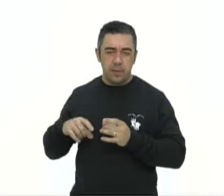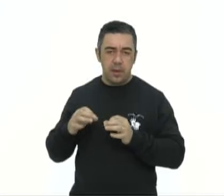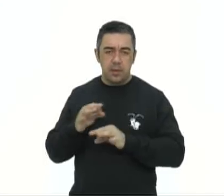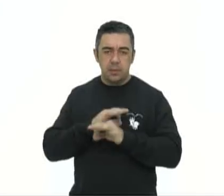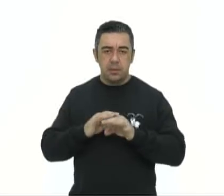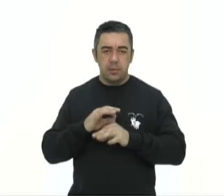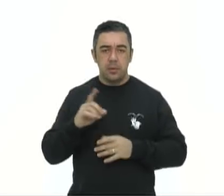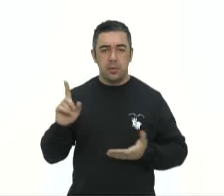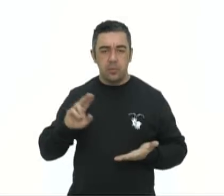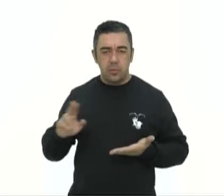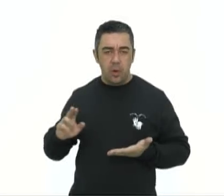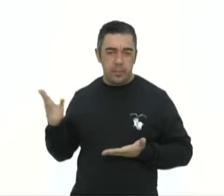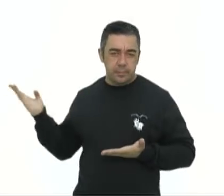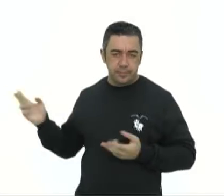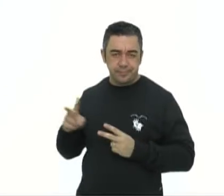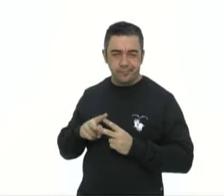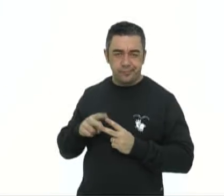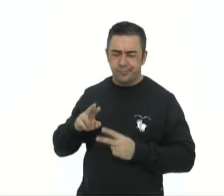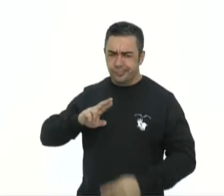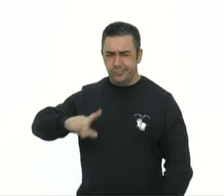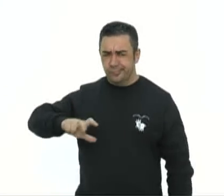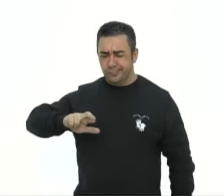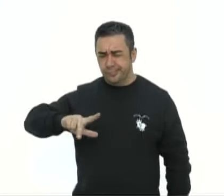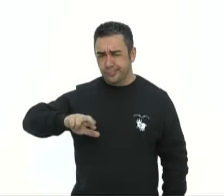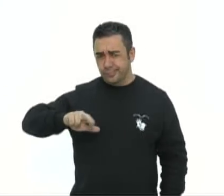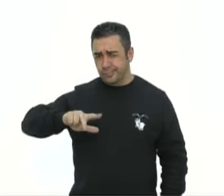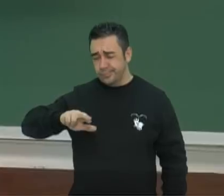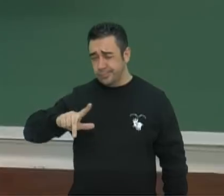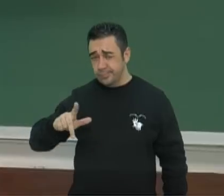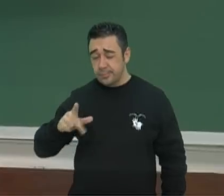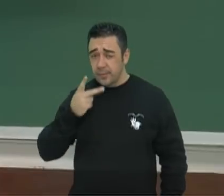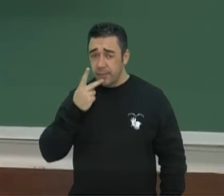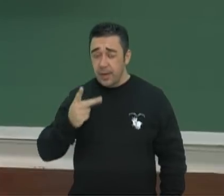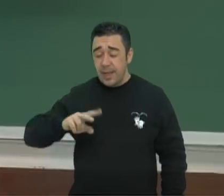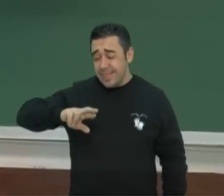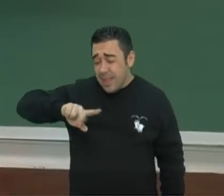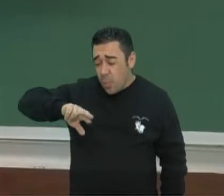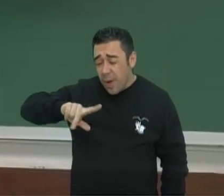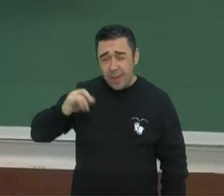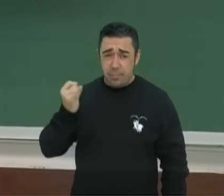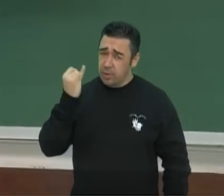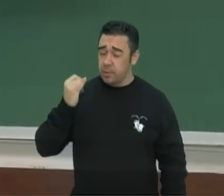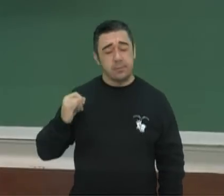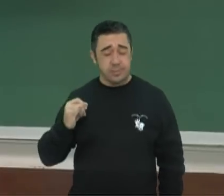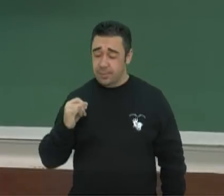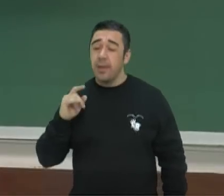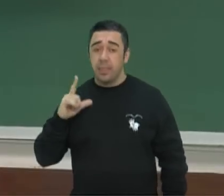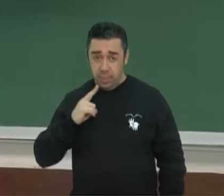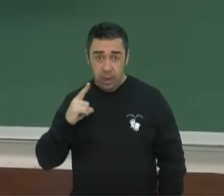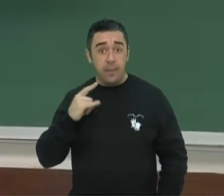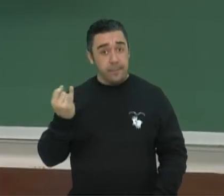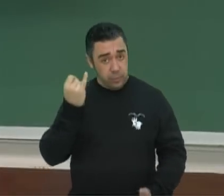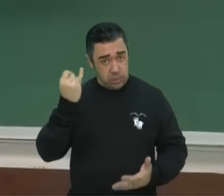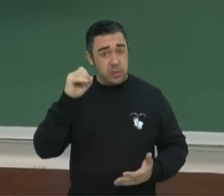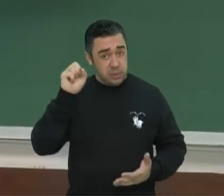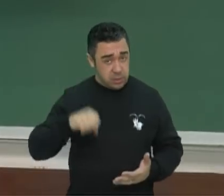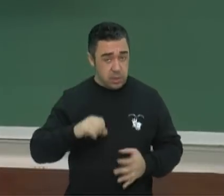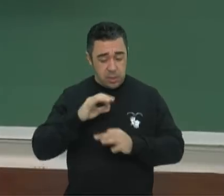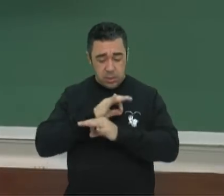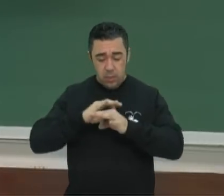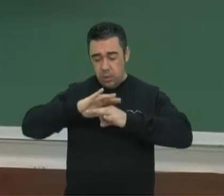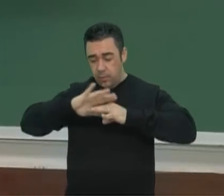chamadas osteoblastos e osteócitos. Isso aqui já mata a questão aqui dizendo que ele não tem importância. E tem bastante importância